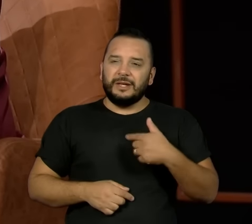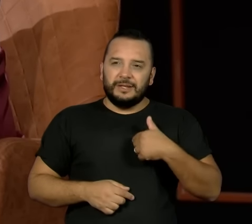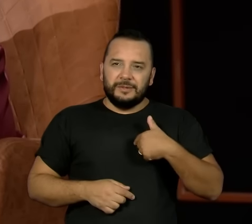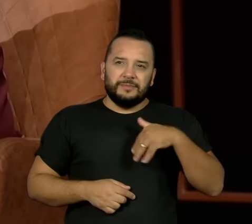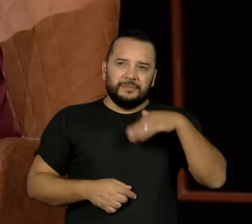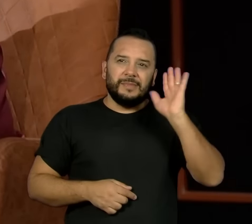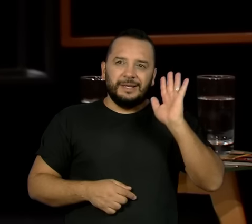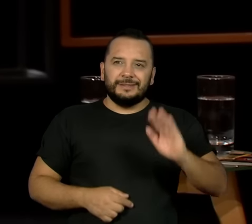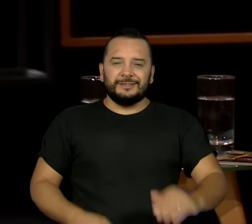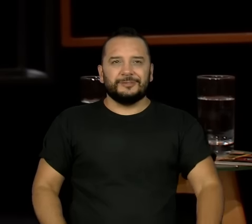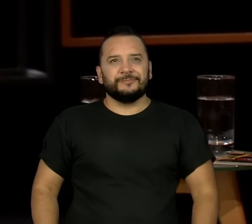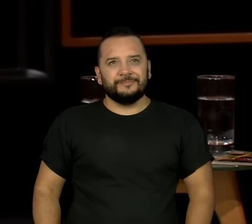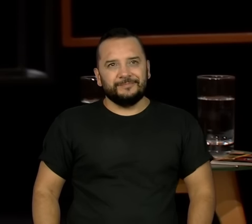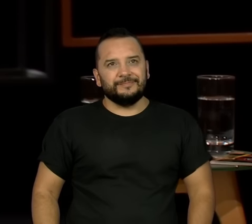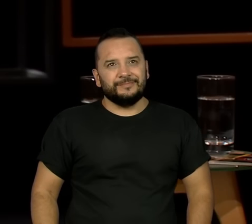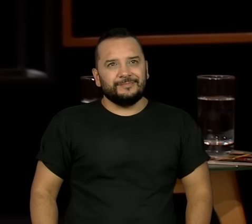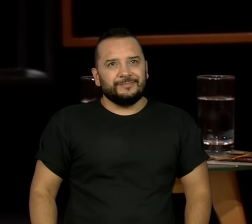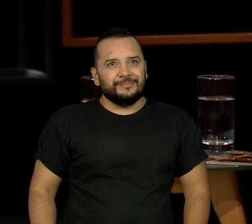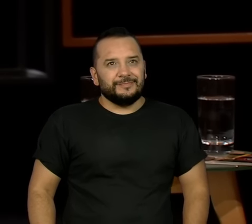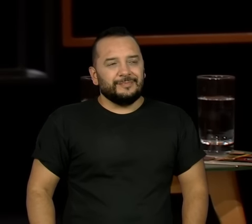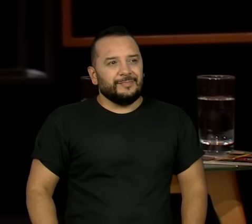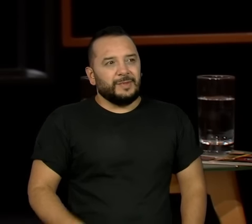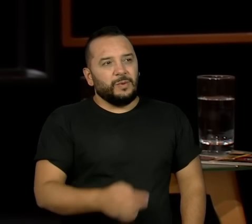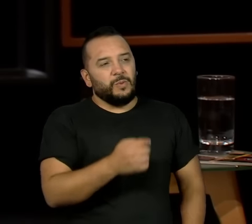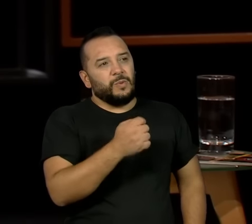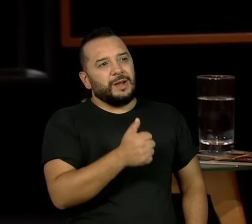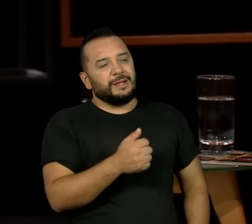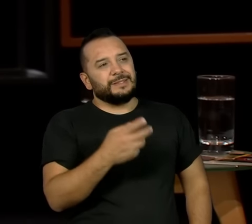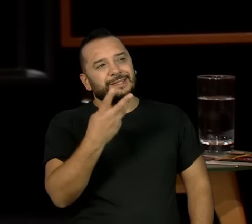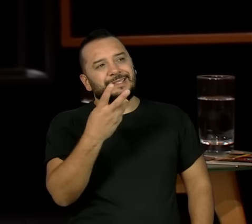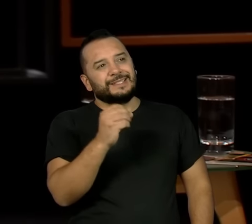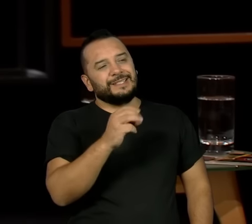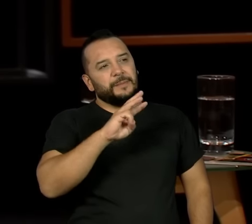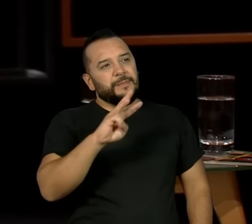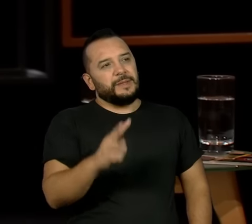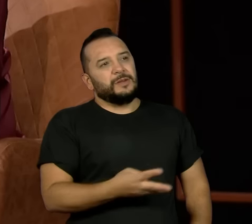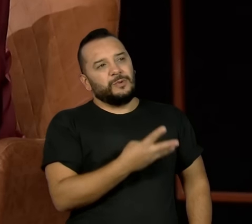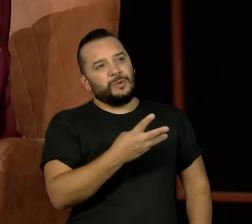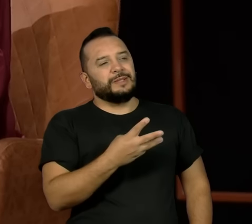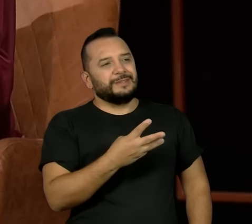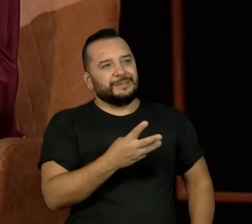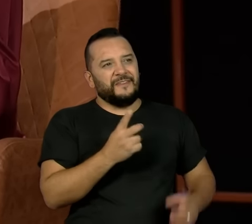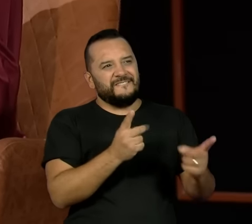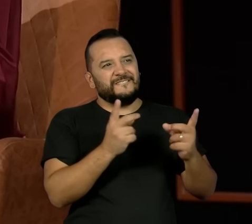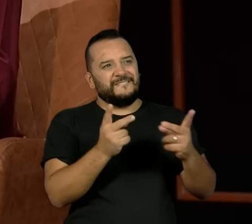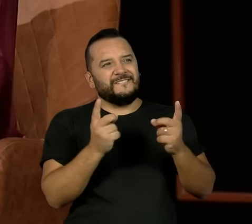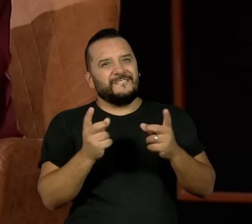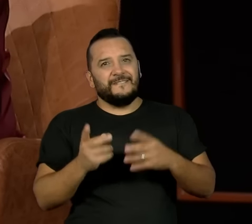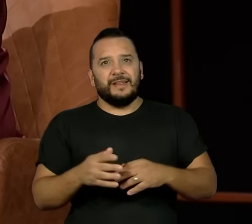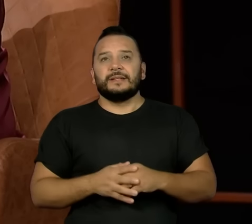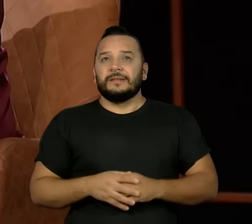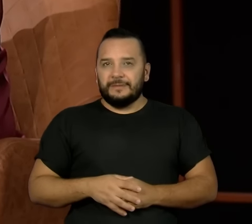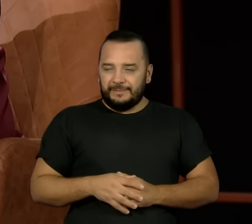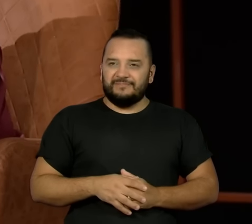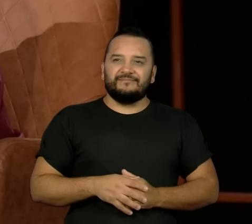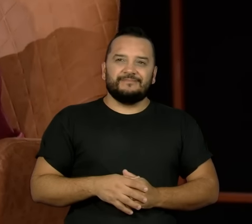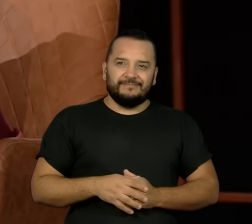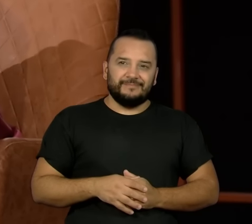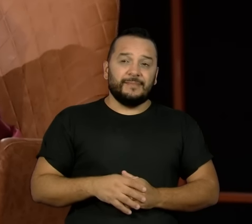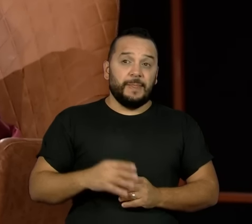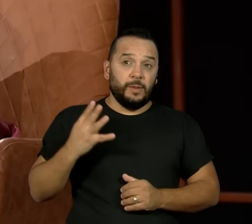textos. Né? São quase 30 milhões de exemplares vendidos. É um fenômeno mas editorial. Mas é